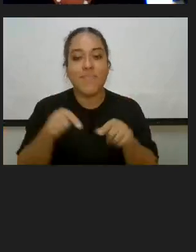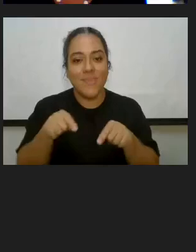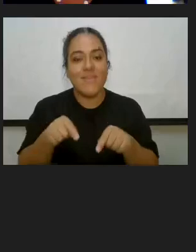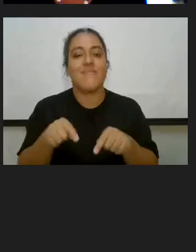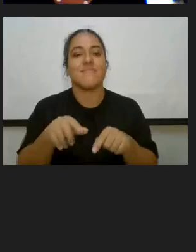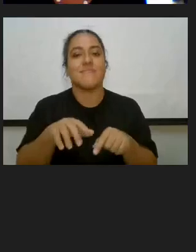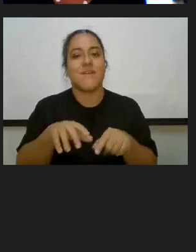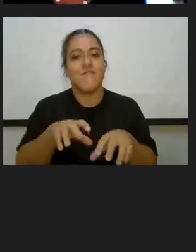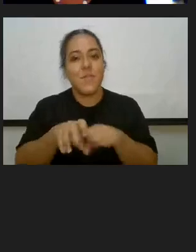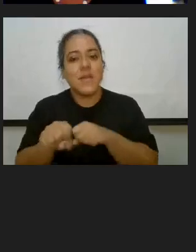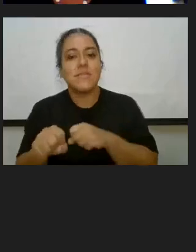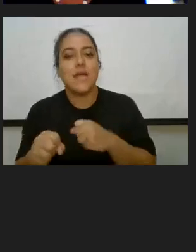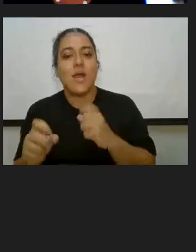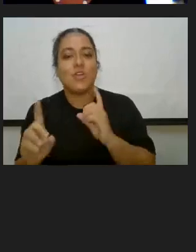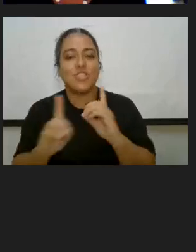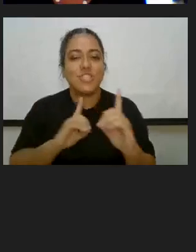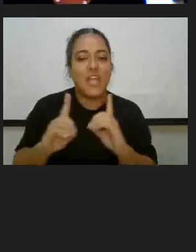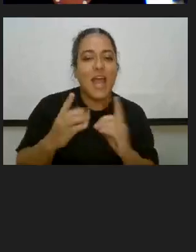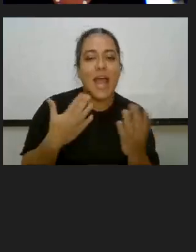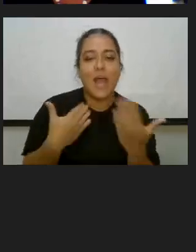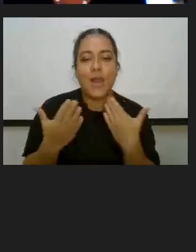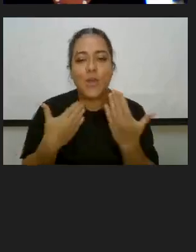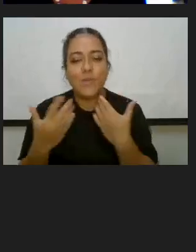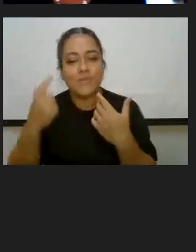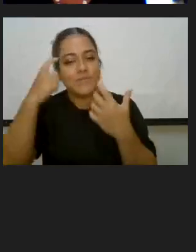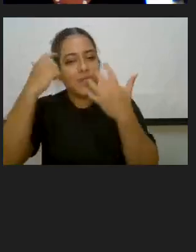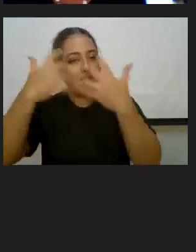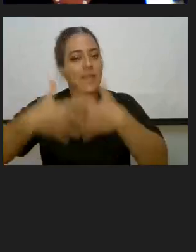a esses diálogos, essas conversas, essas reflexões,